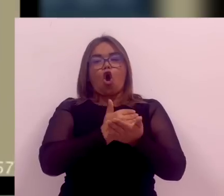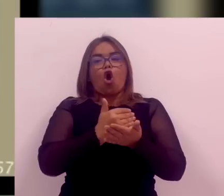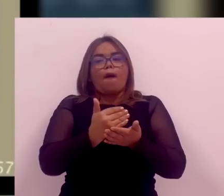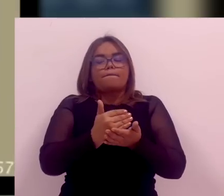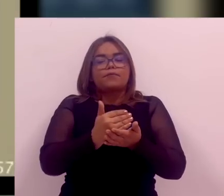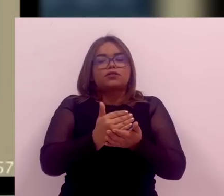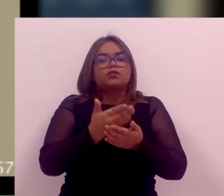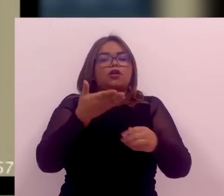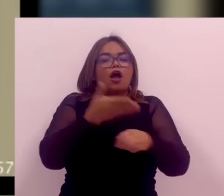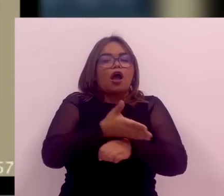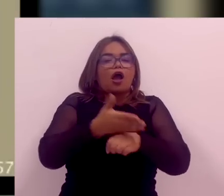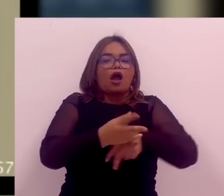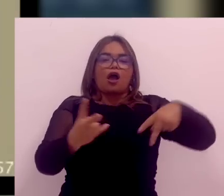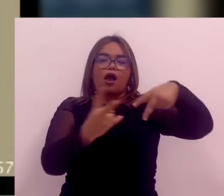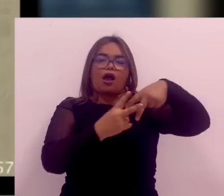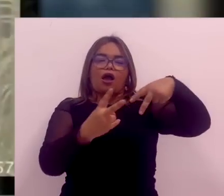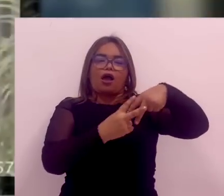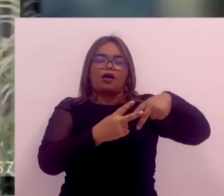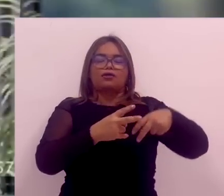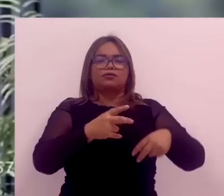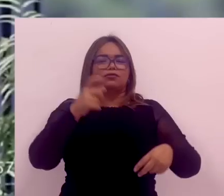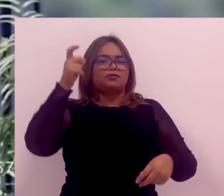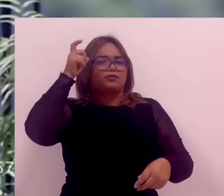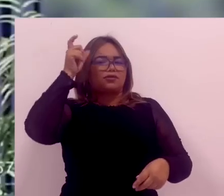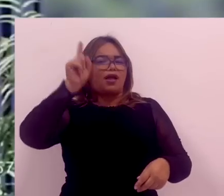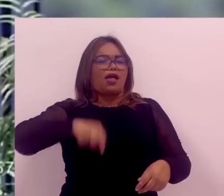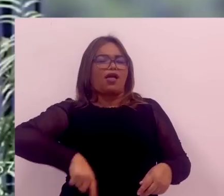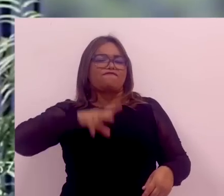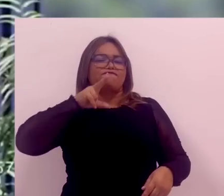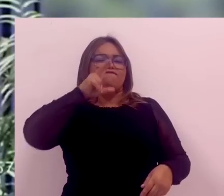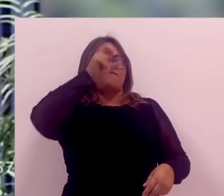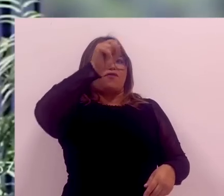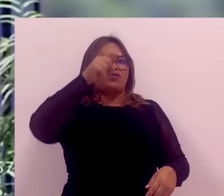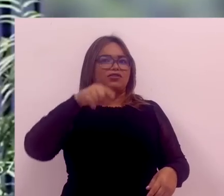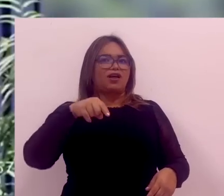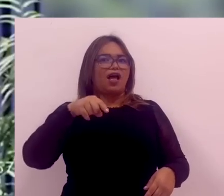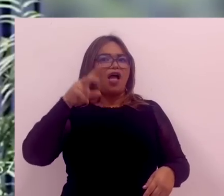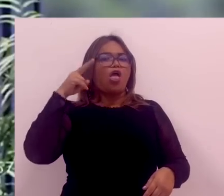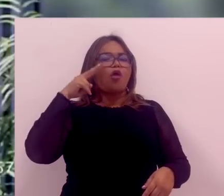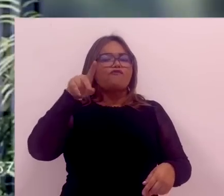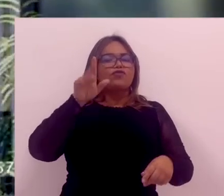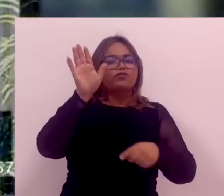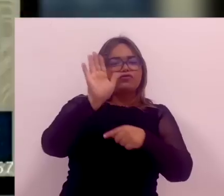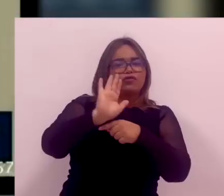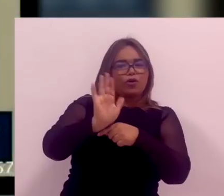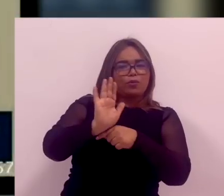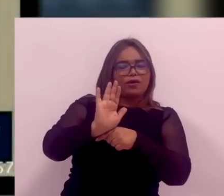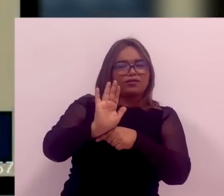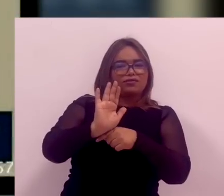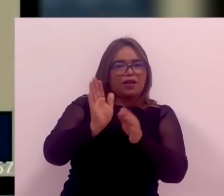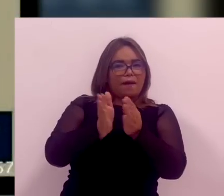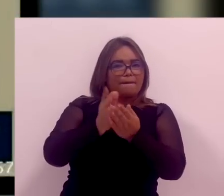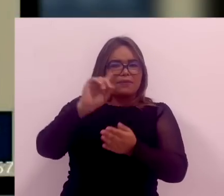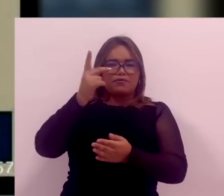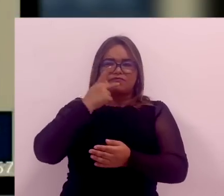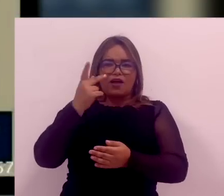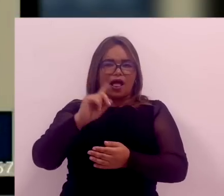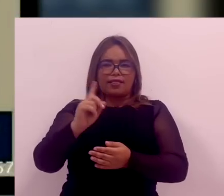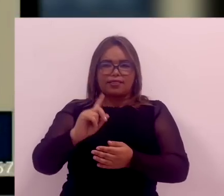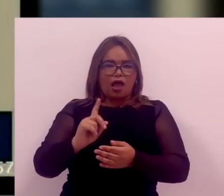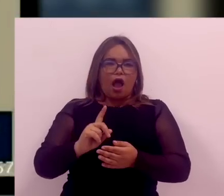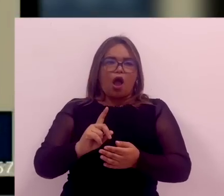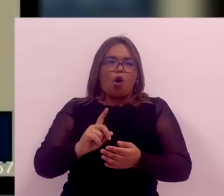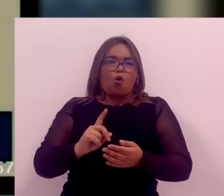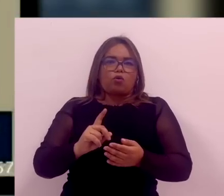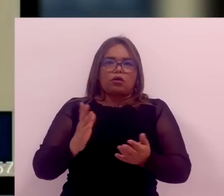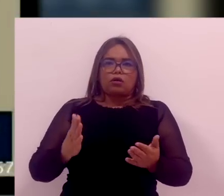idolatria. Para os iniciados, ele não é uma pessoa, mas uma força. Vocês se lembram da frase que a força esteja com você? Eu